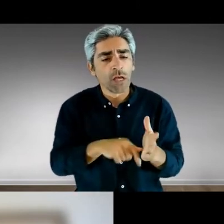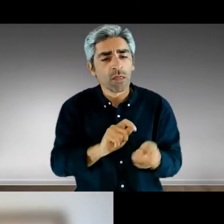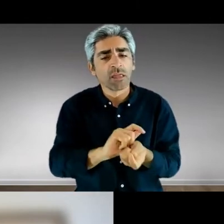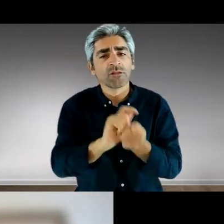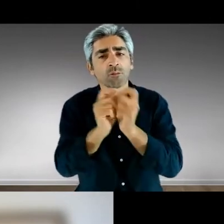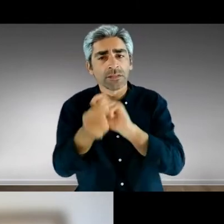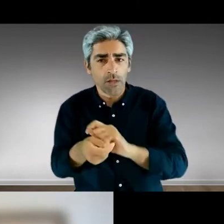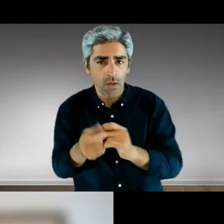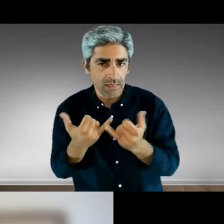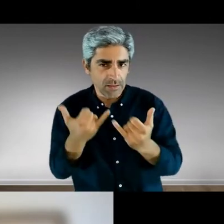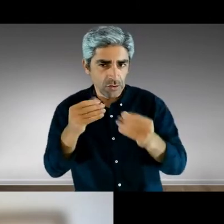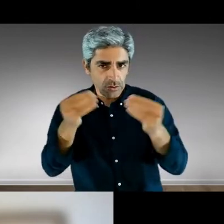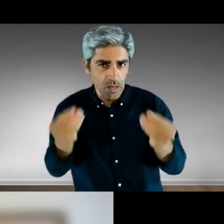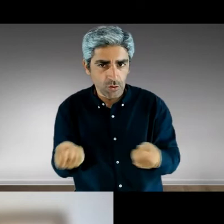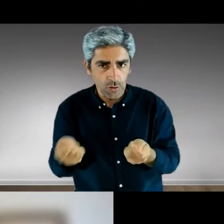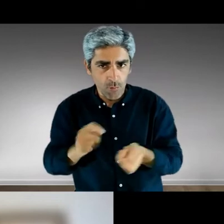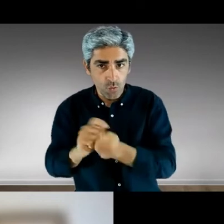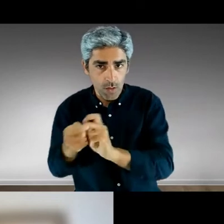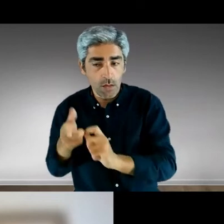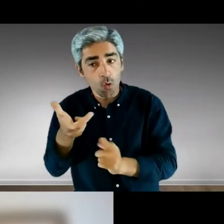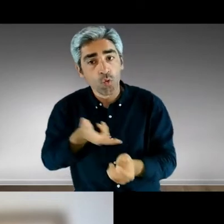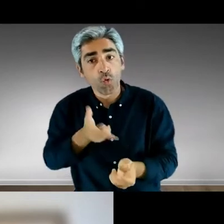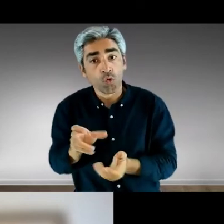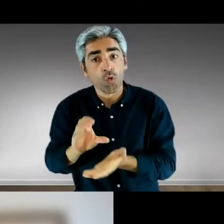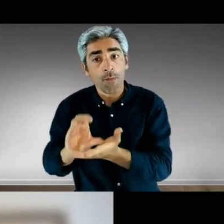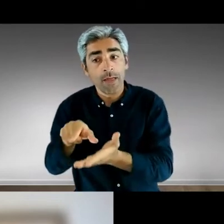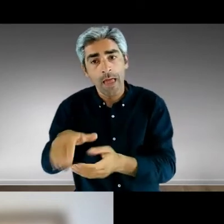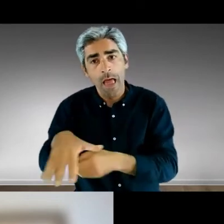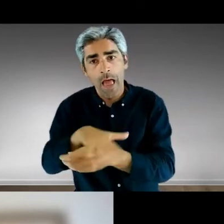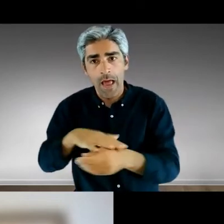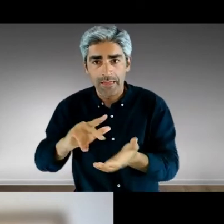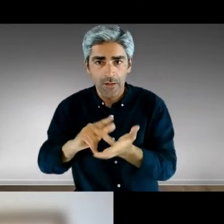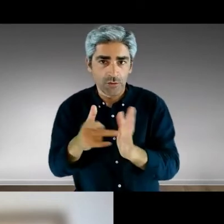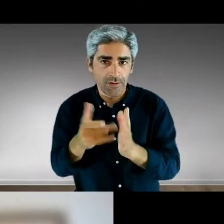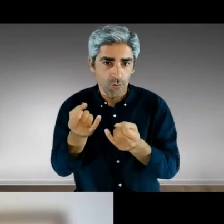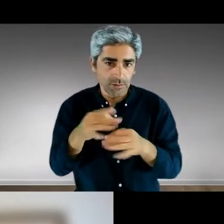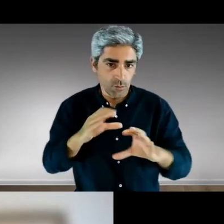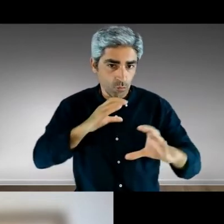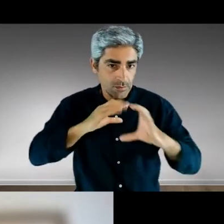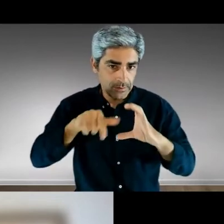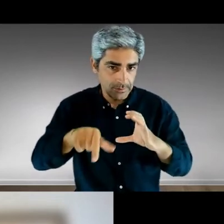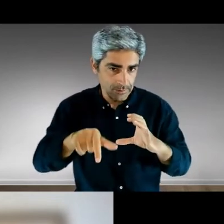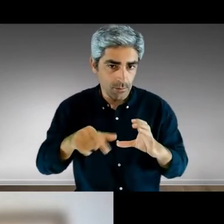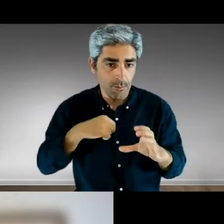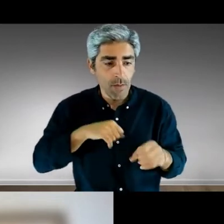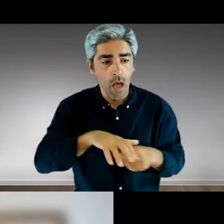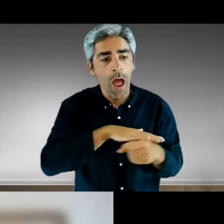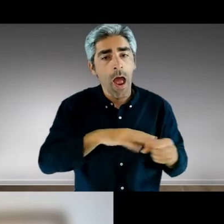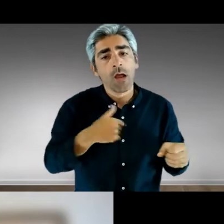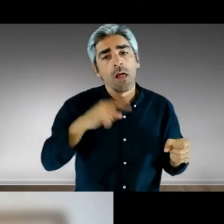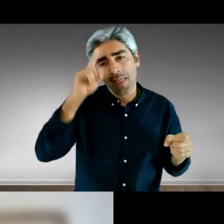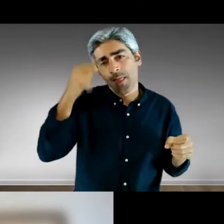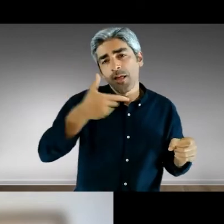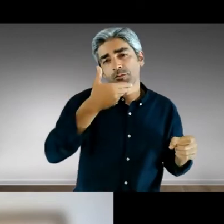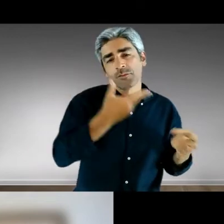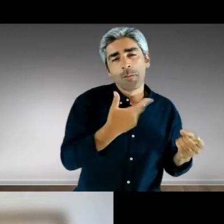mudança, e então o doutoramento que estou a fazer é na área das tecnologias de informação e comunicação, portanto saí da minha área de conforto porque achei que